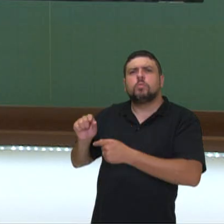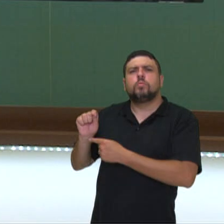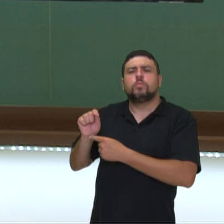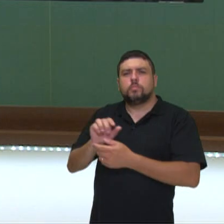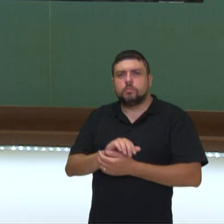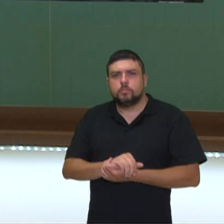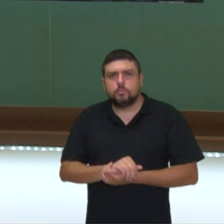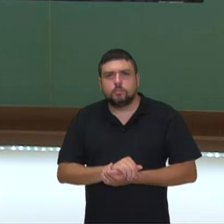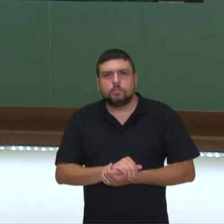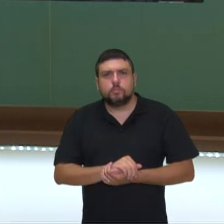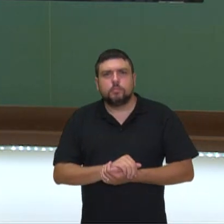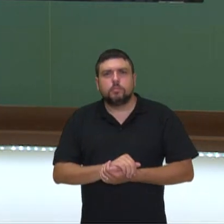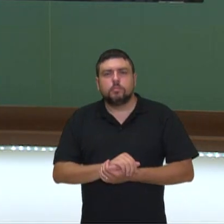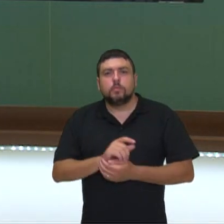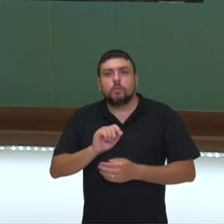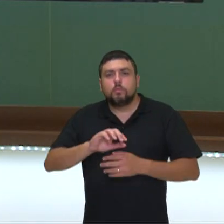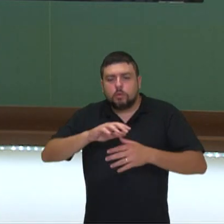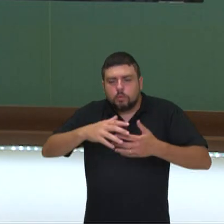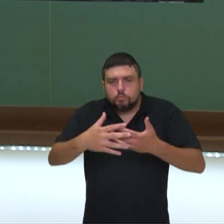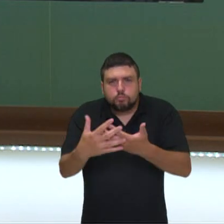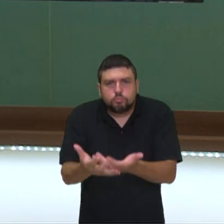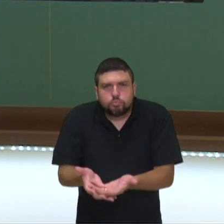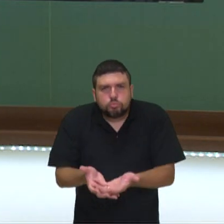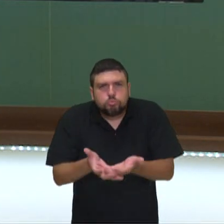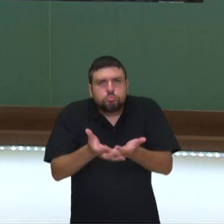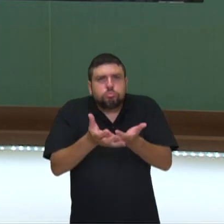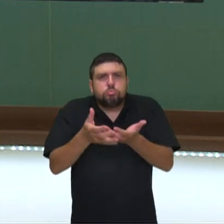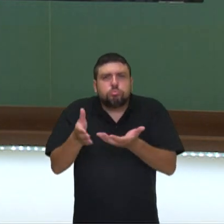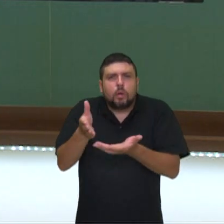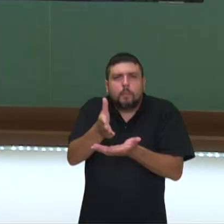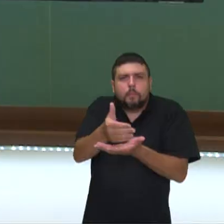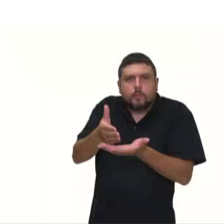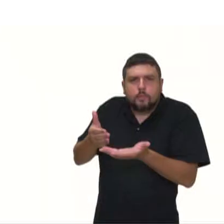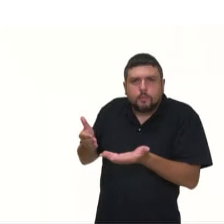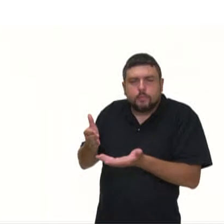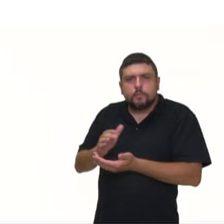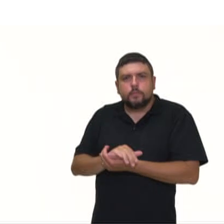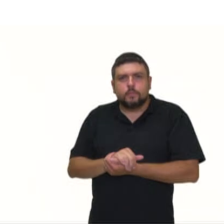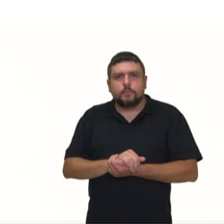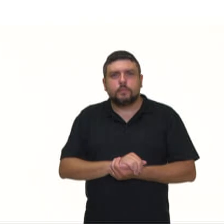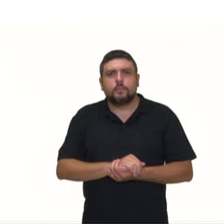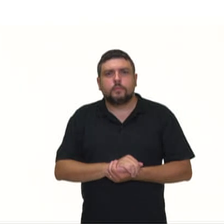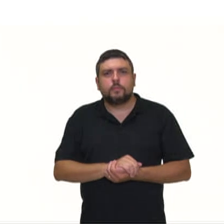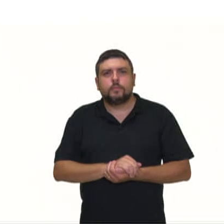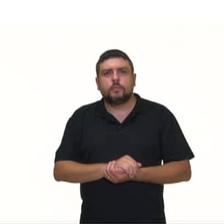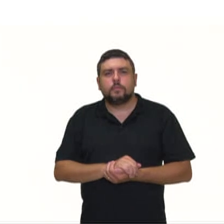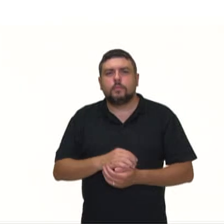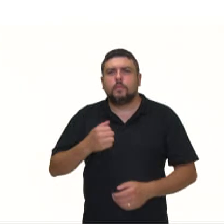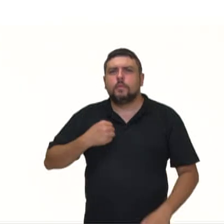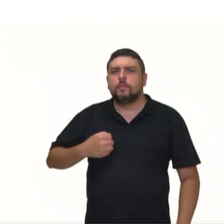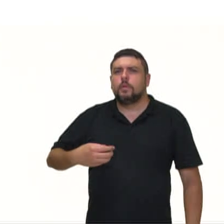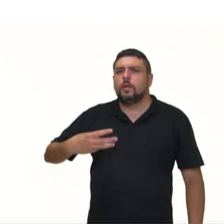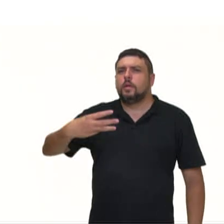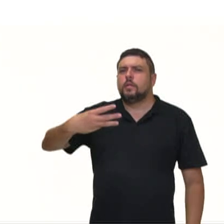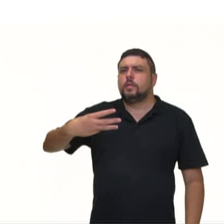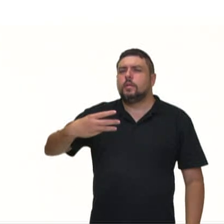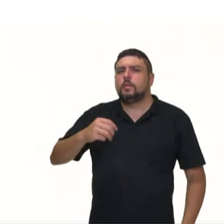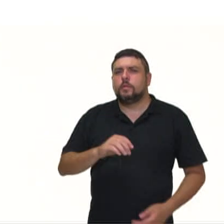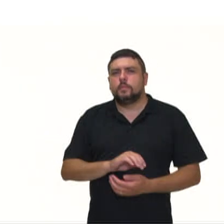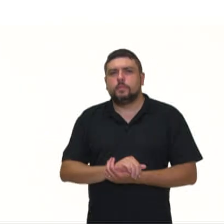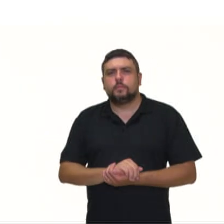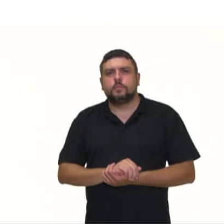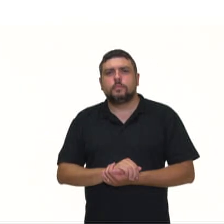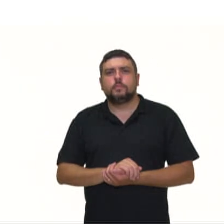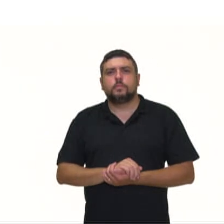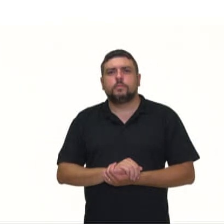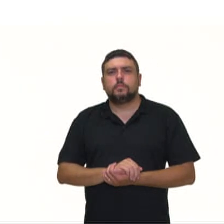fisherman. Ele é um pescador. Fisherman. E a número 3. Descobriram aí o que é um fisherman's